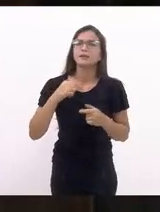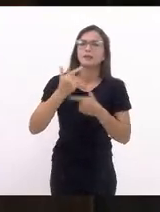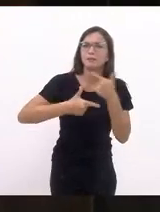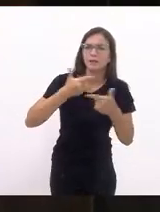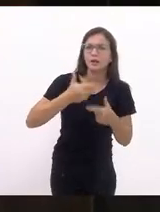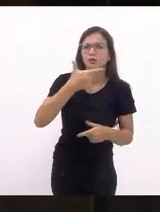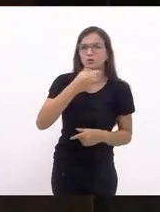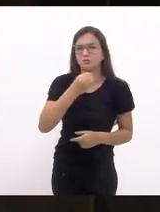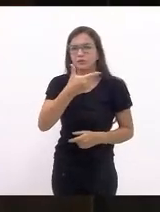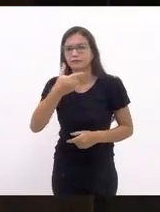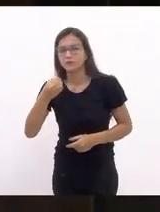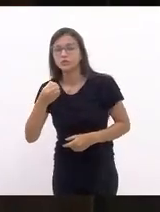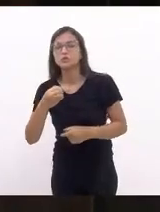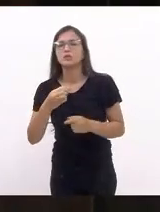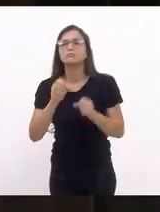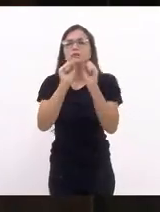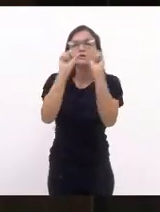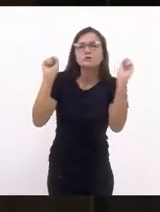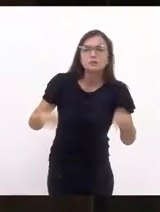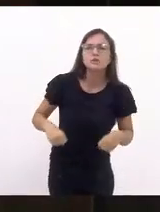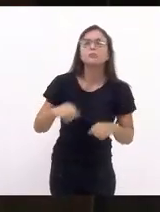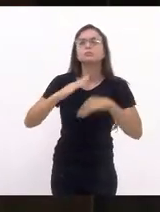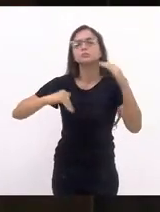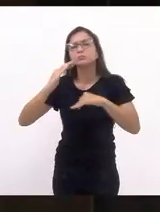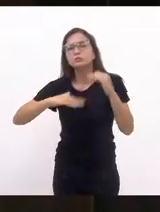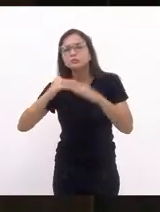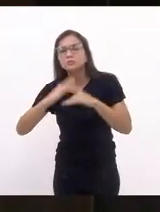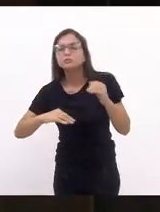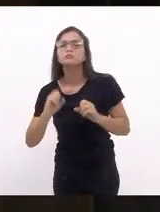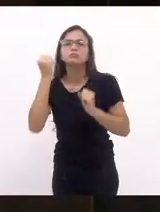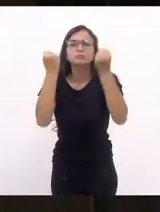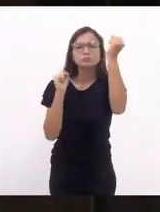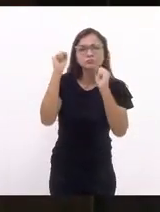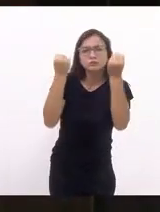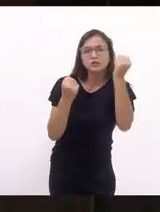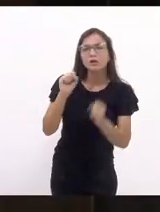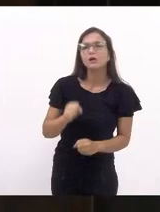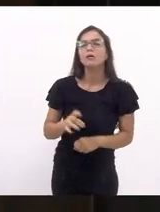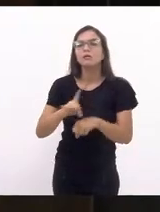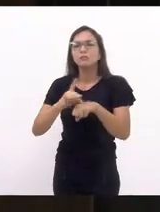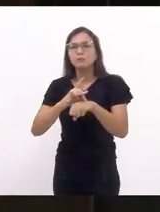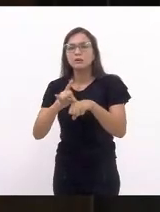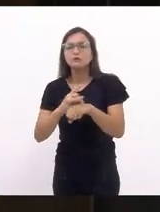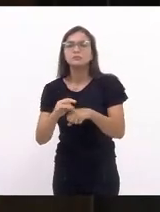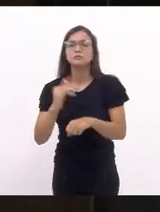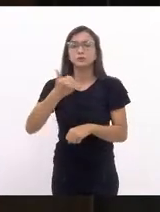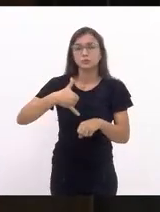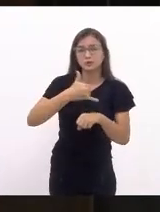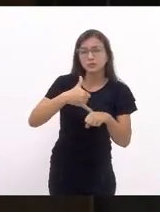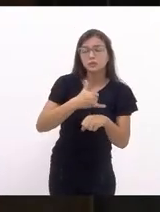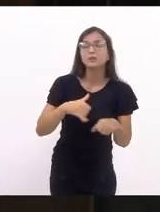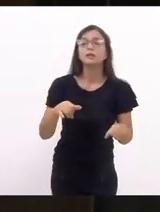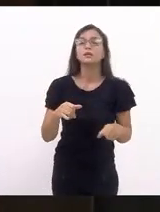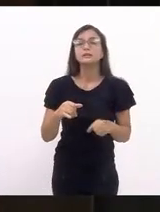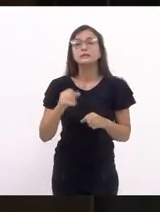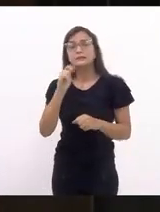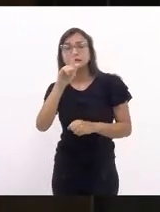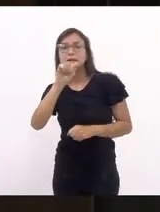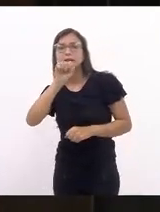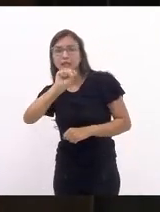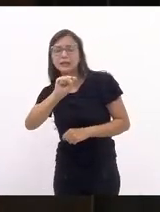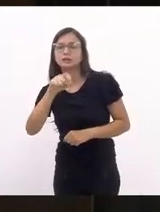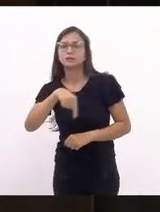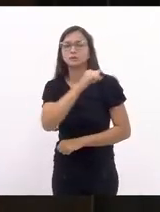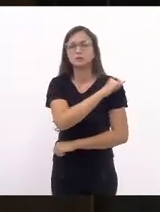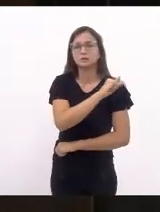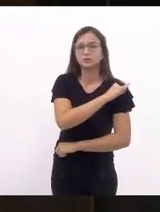sobre a potencialidade do sistema produtivo Industrial do petróleo e gás no território é a segunda terminar de Novembro 2021